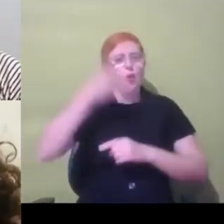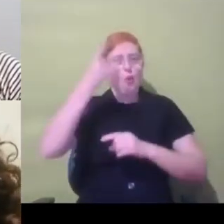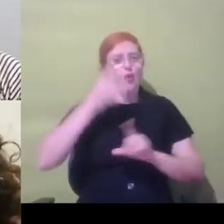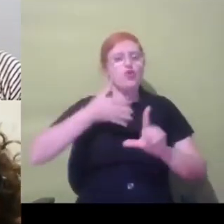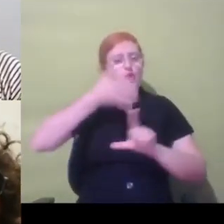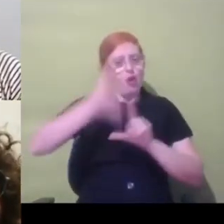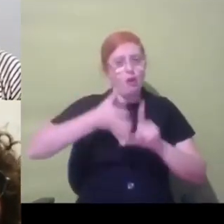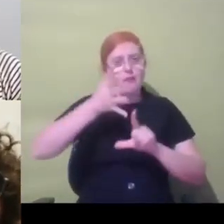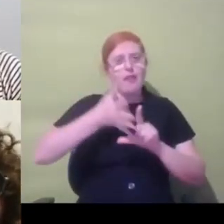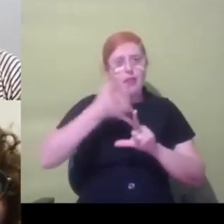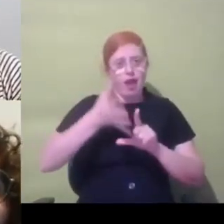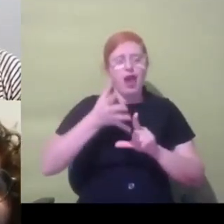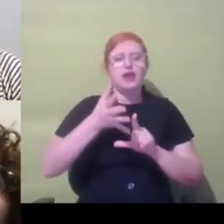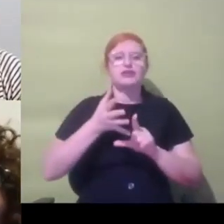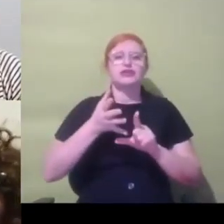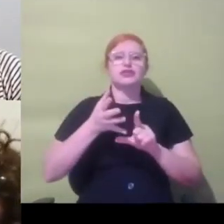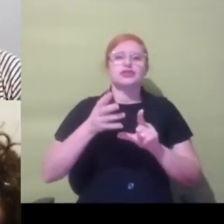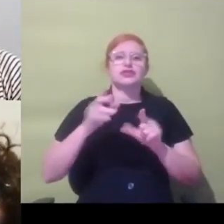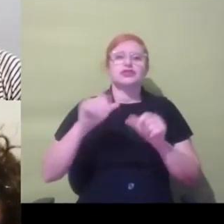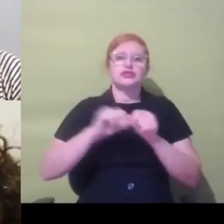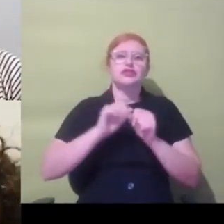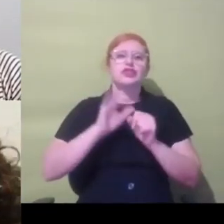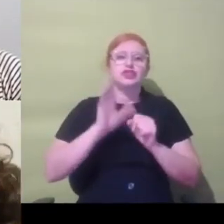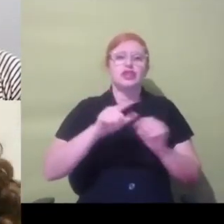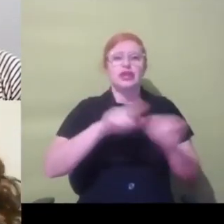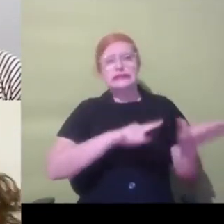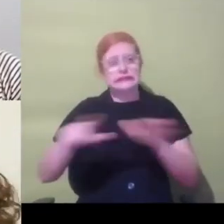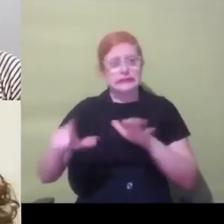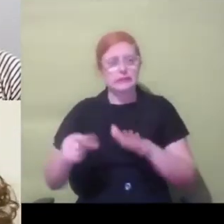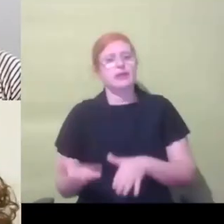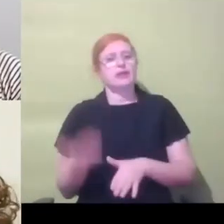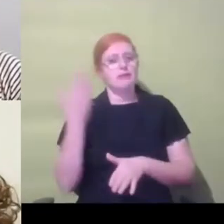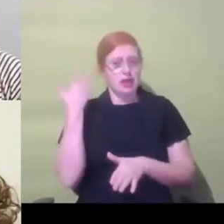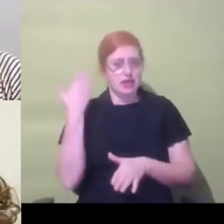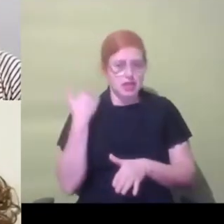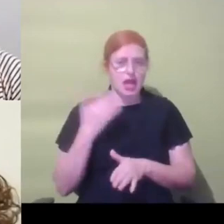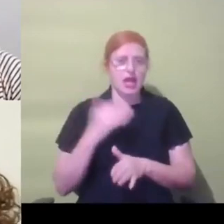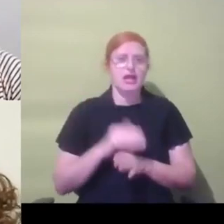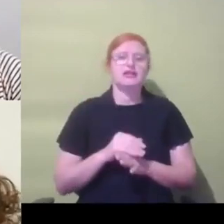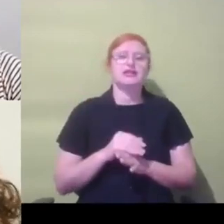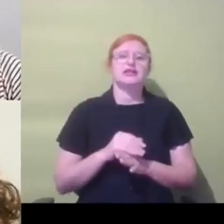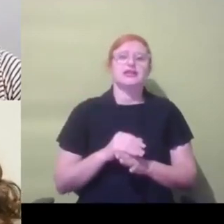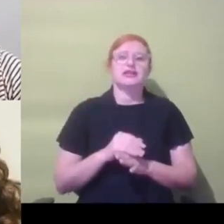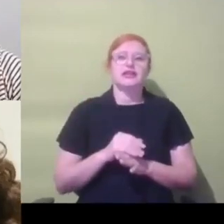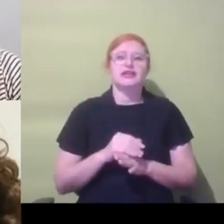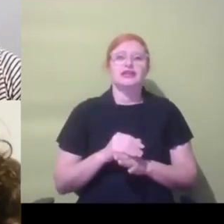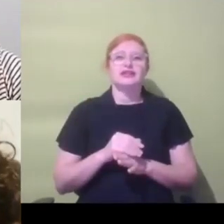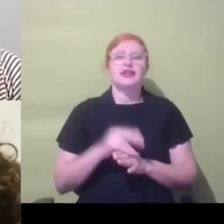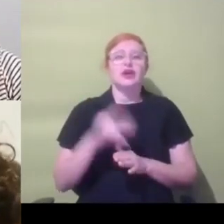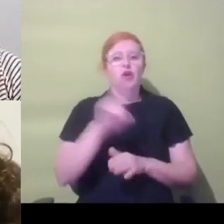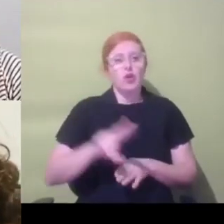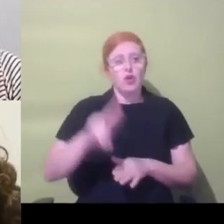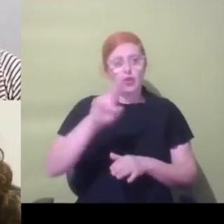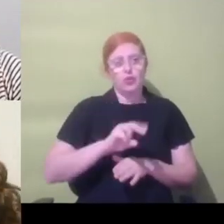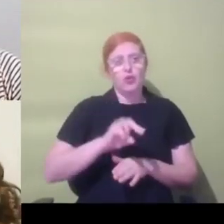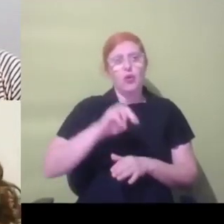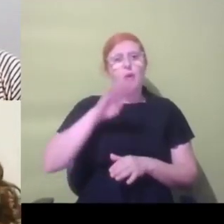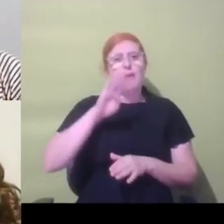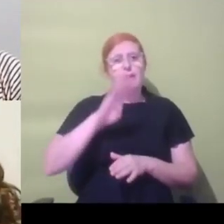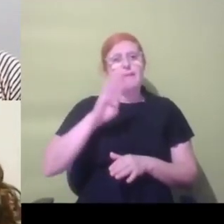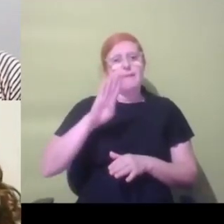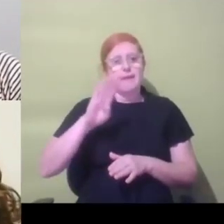desse ciclo há uma semana atrás, mais ou menos, né? A gente usou a Big Blue Button, que é uma outra